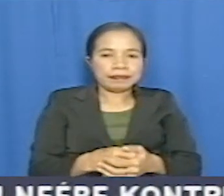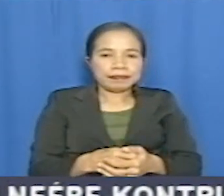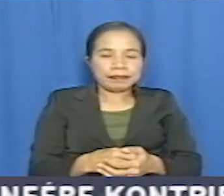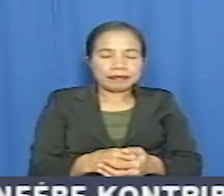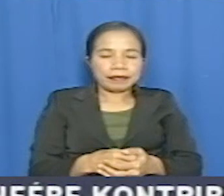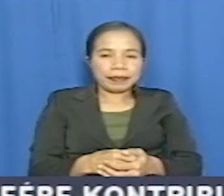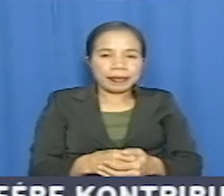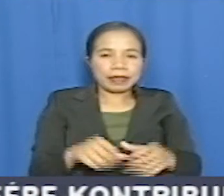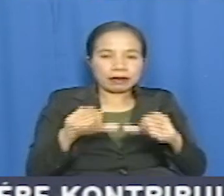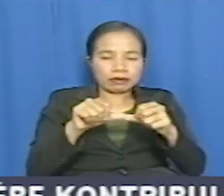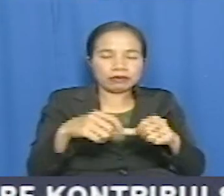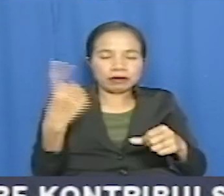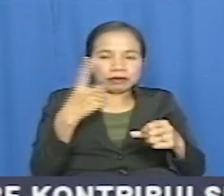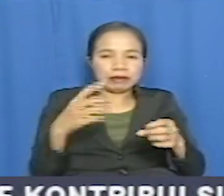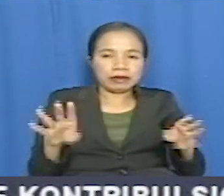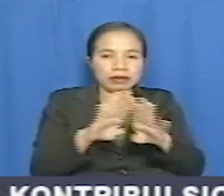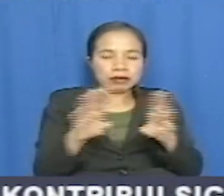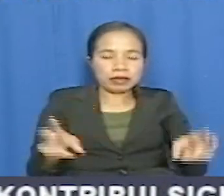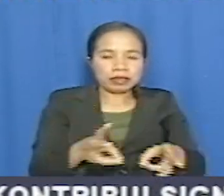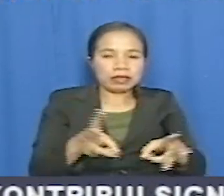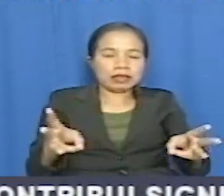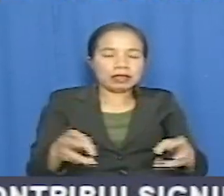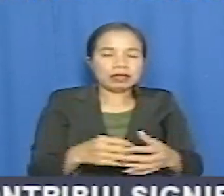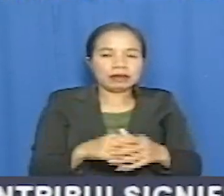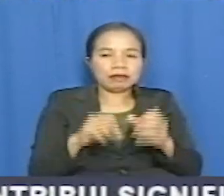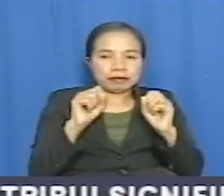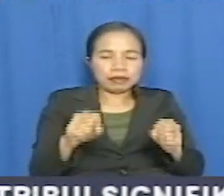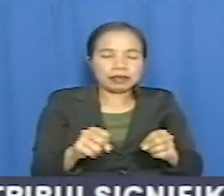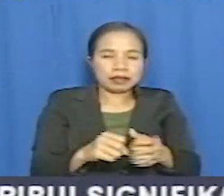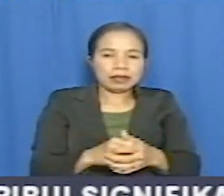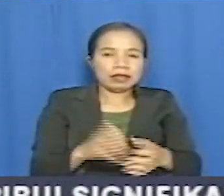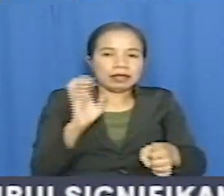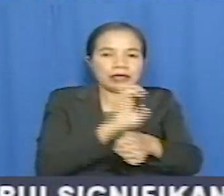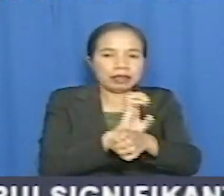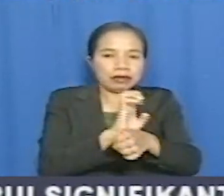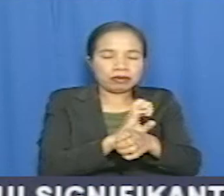Trade Invest continua na fata em loque dalam para investidores hirakne, onde bela diversifica